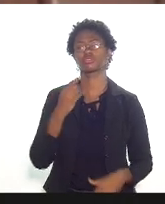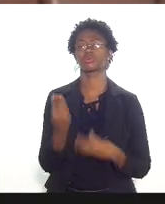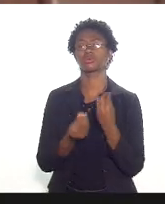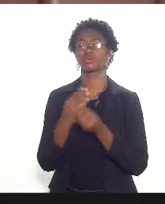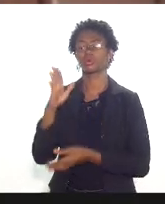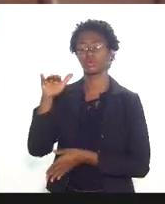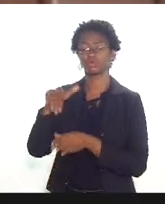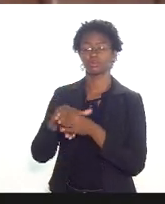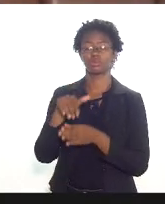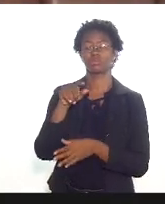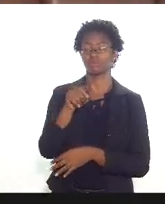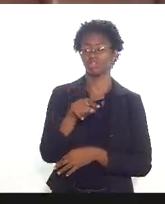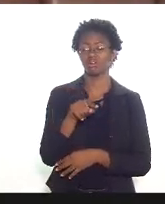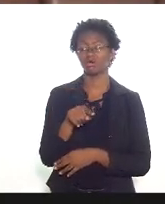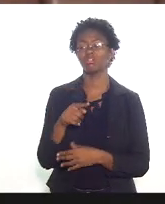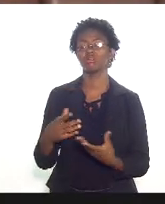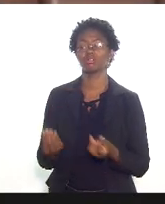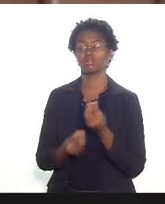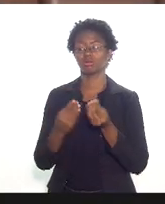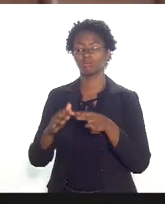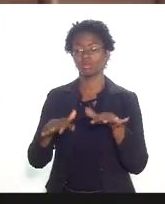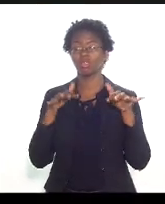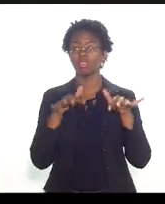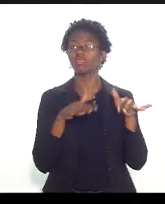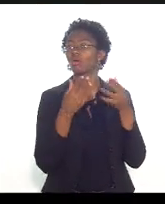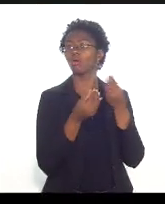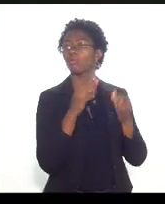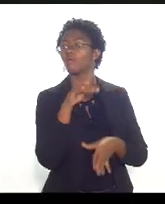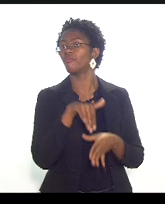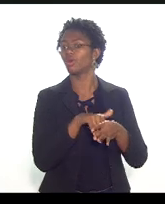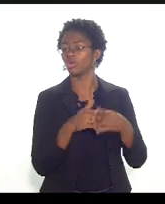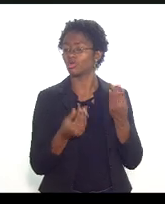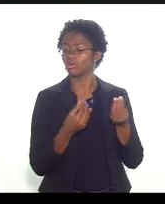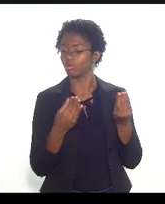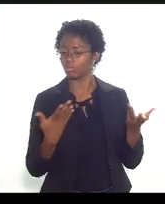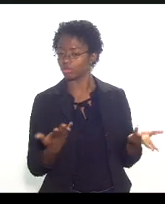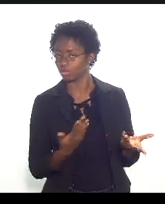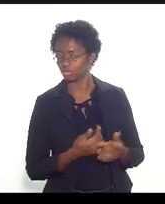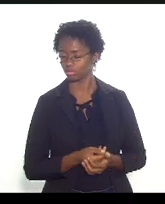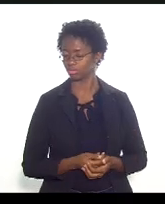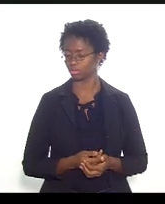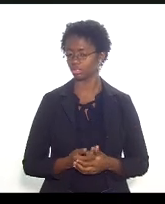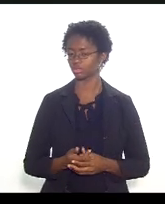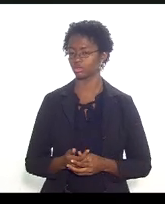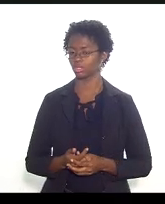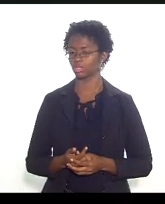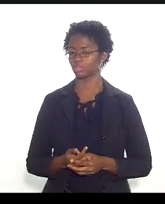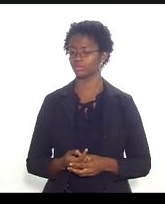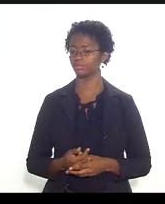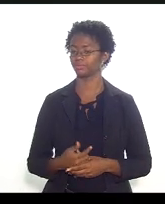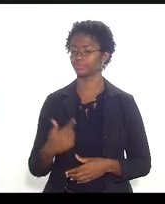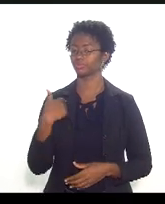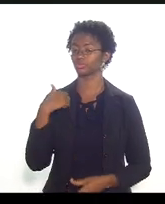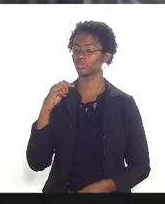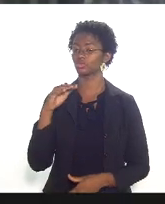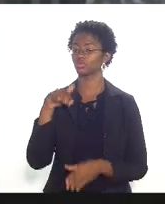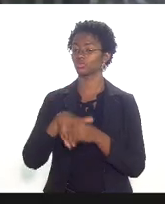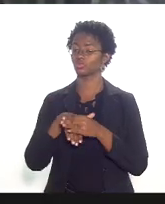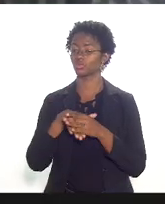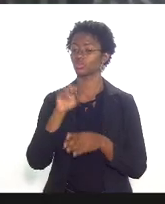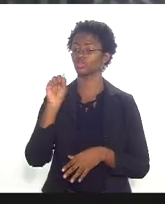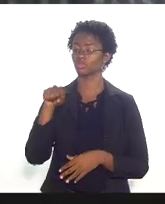em relação à realização dessas audiências relacionadas. Voto sim